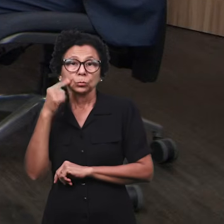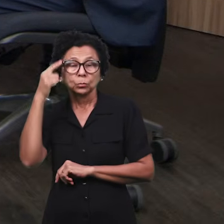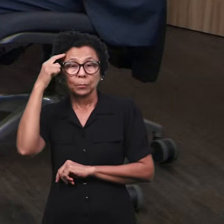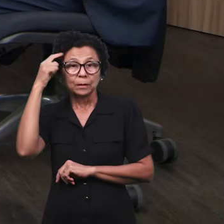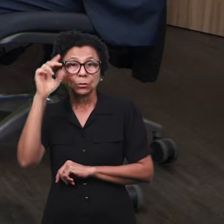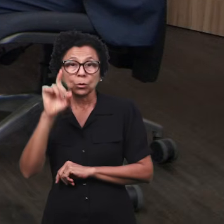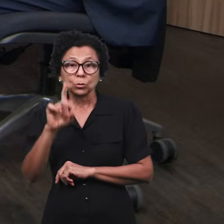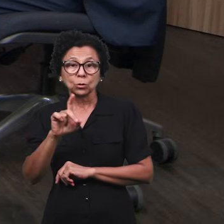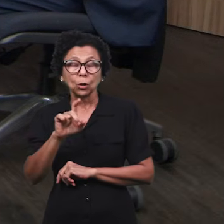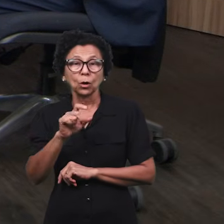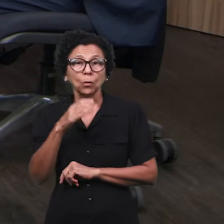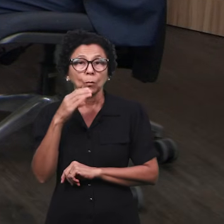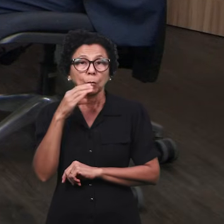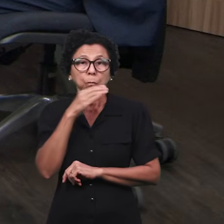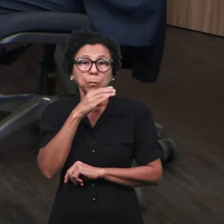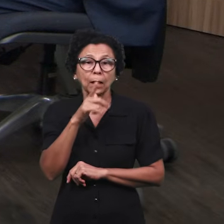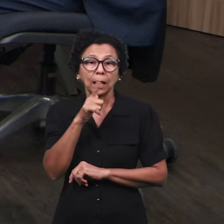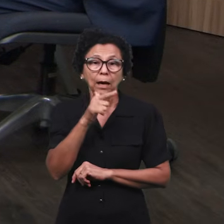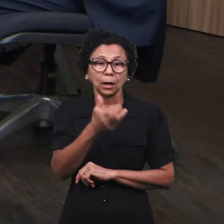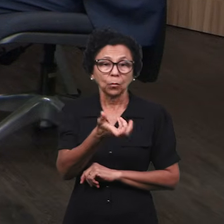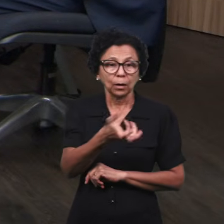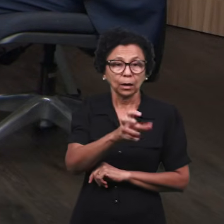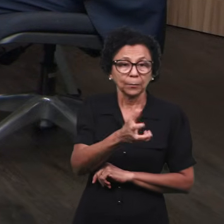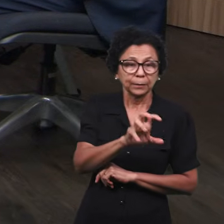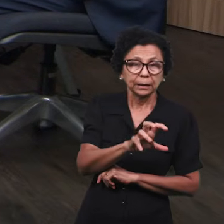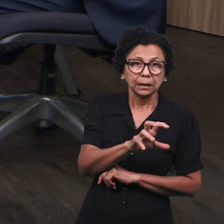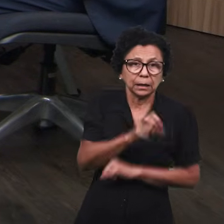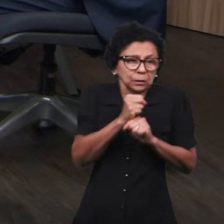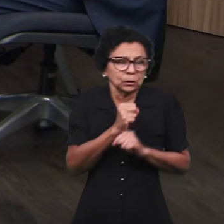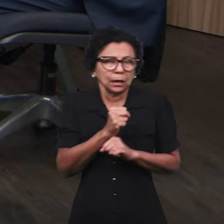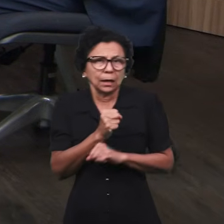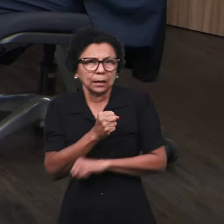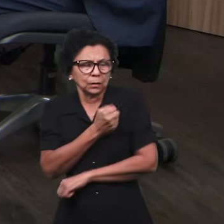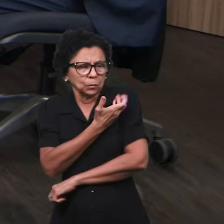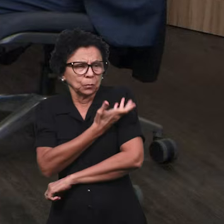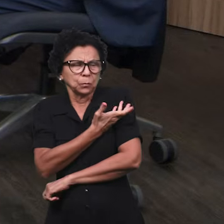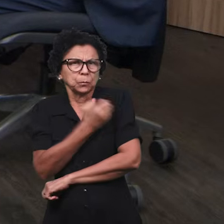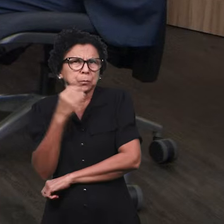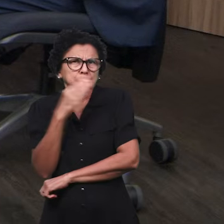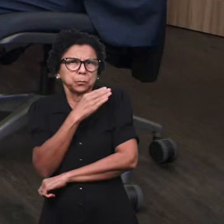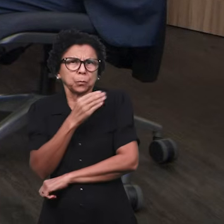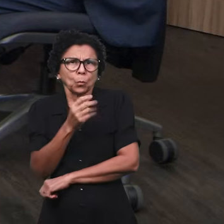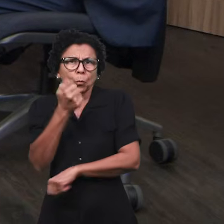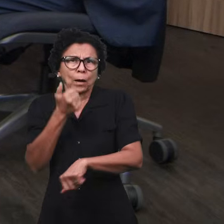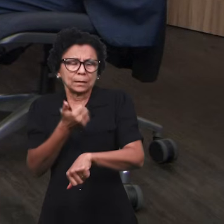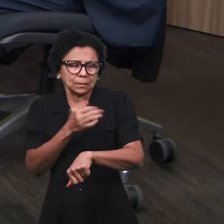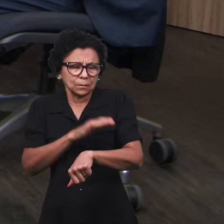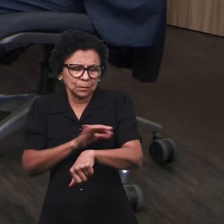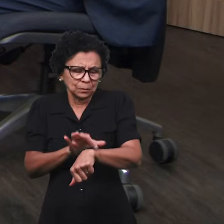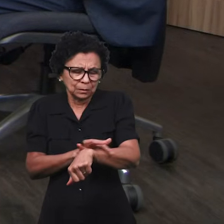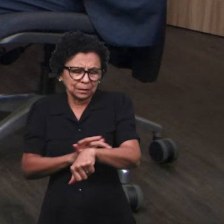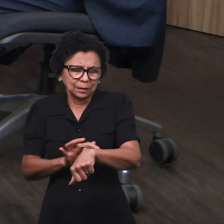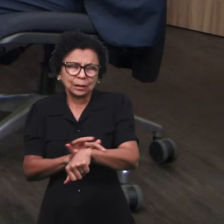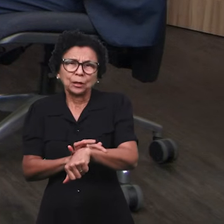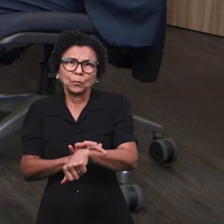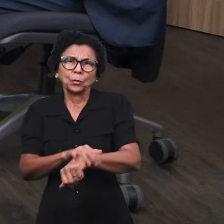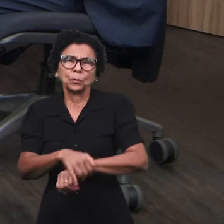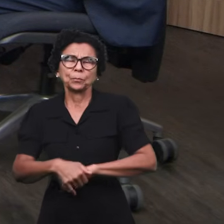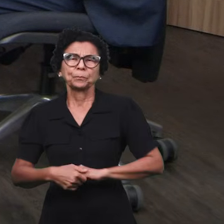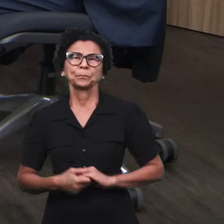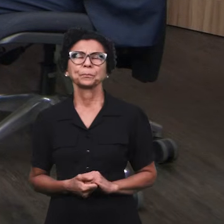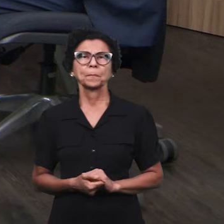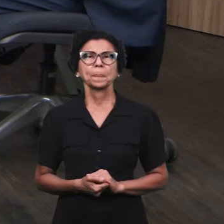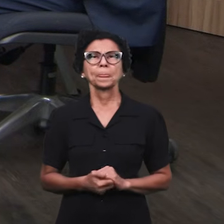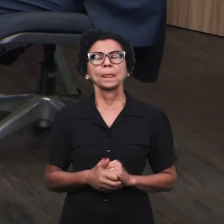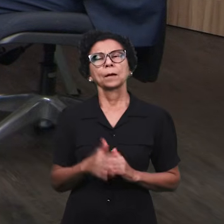lógica da construção da frase, da gramática da língua portuguesa, que é diferente da abordagem feita para surdo. Exatamente. Vamos